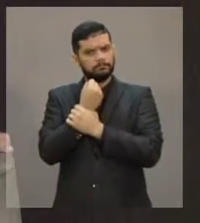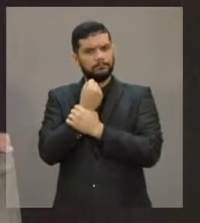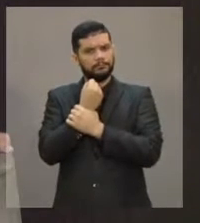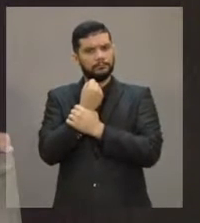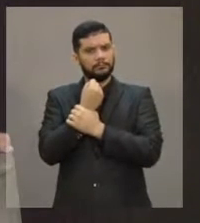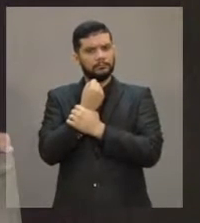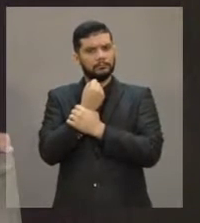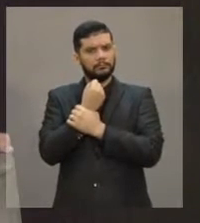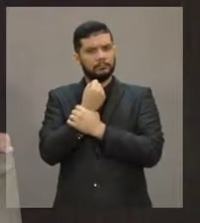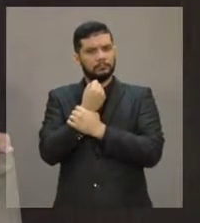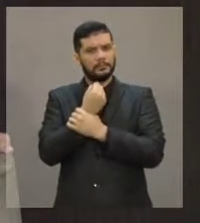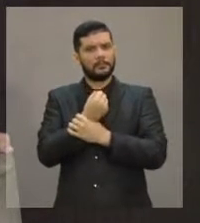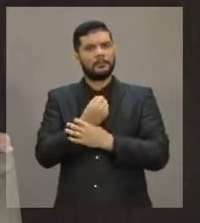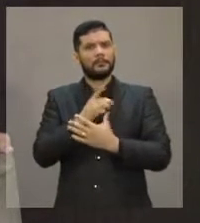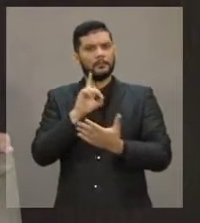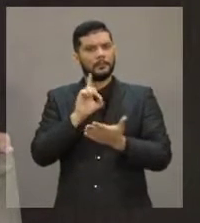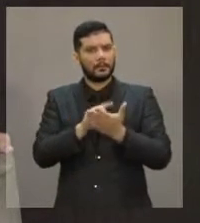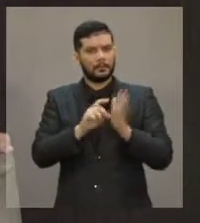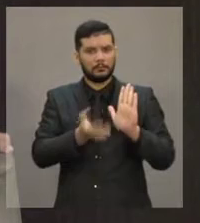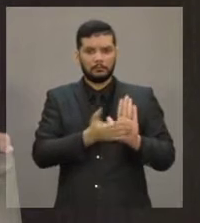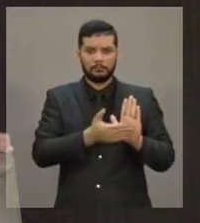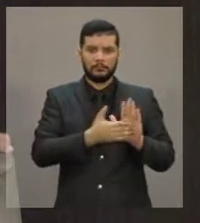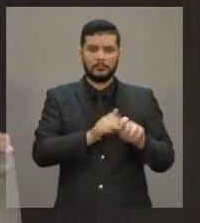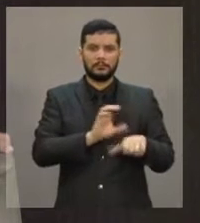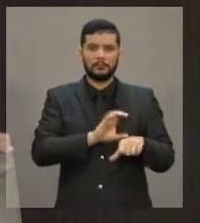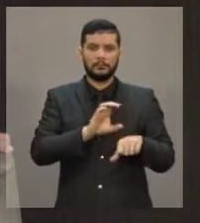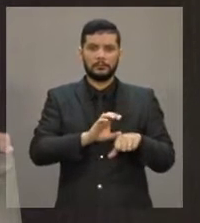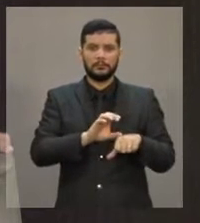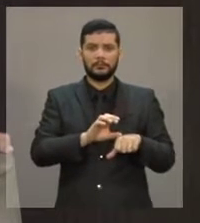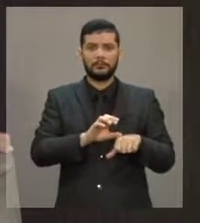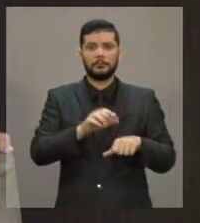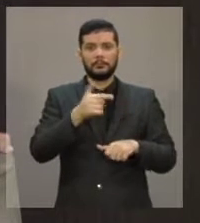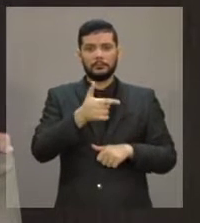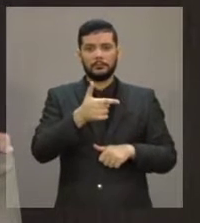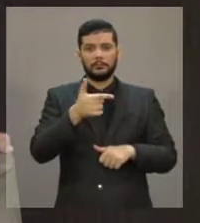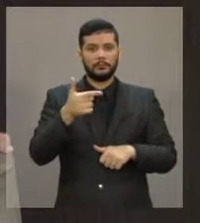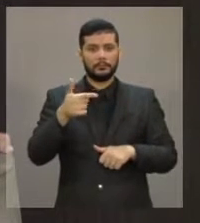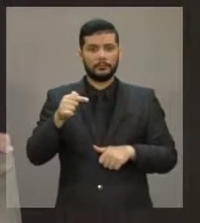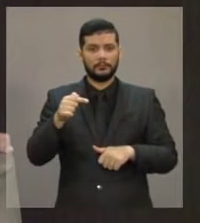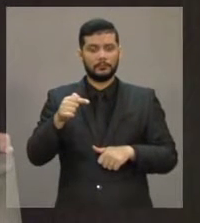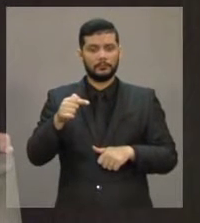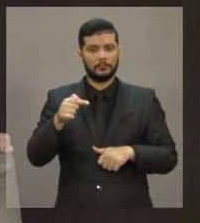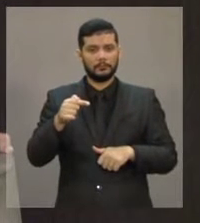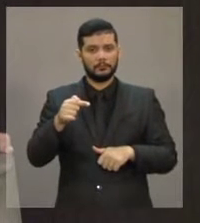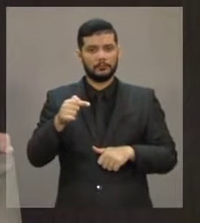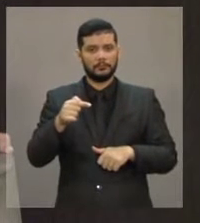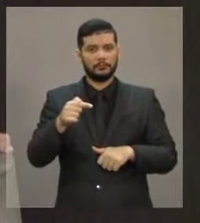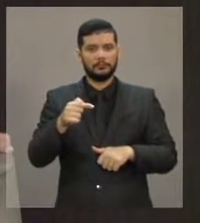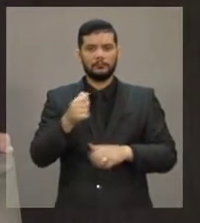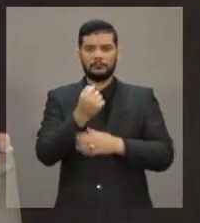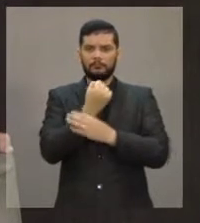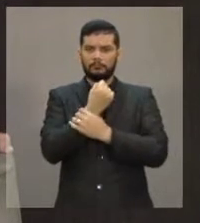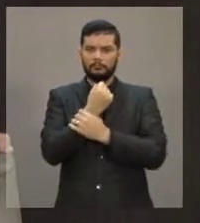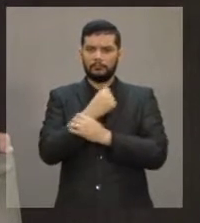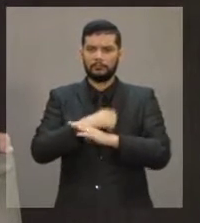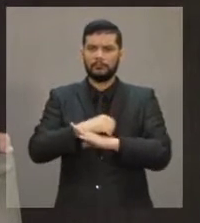porque, inclusive, é um pressuposto constitucional. Artigo 227 da Constituição. Proteção integral com prioridade